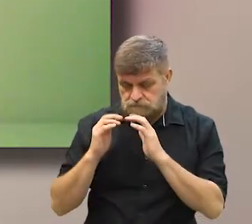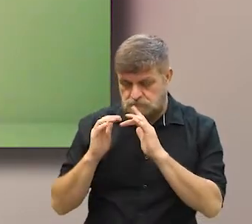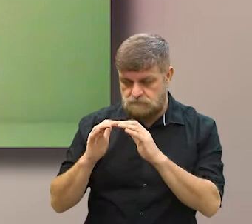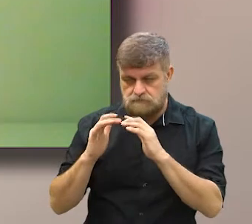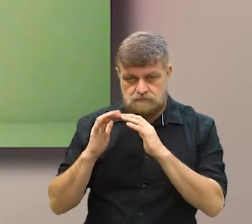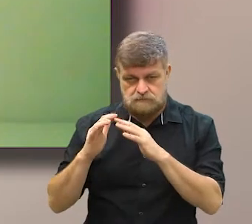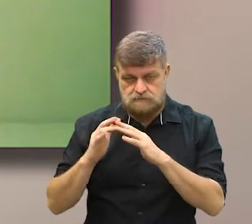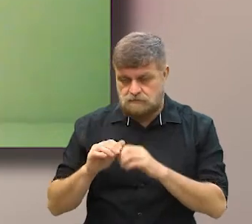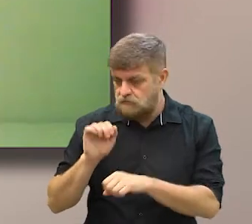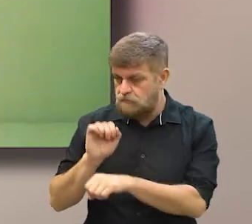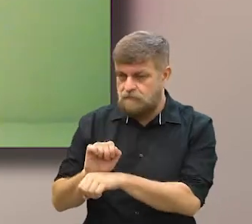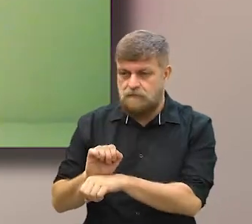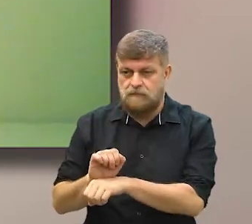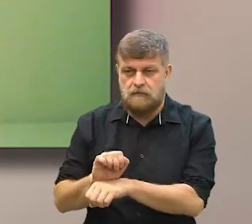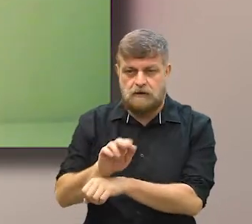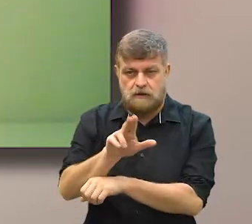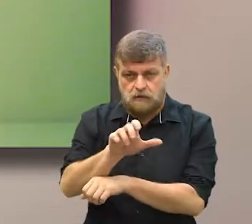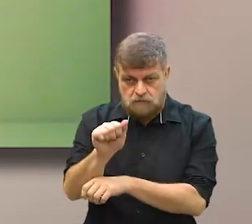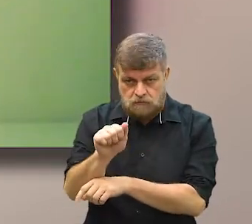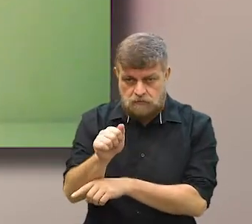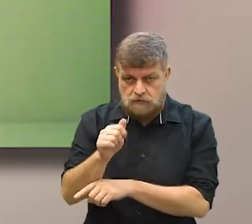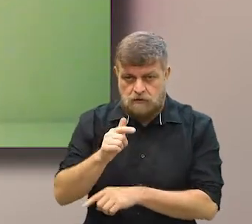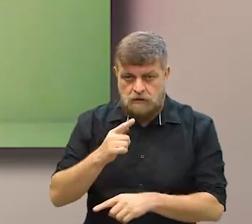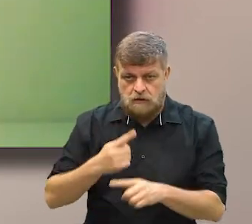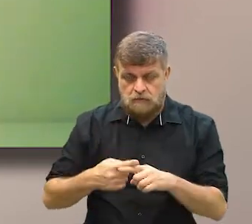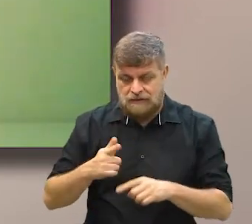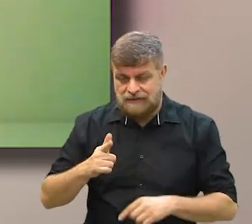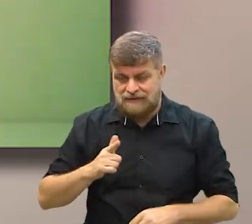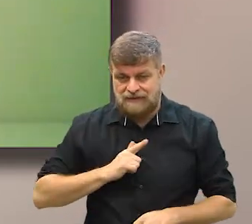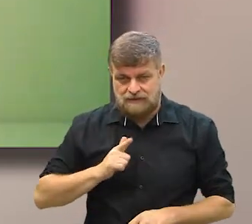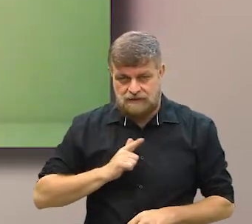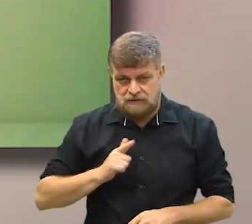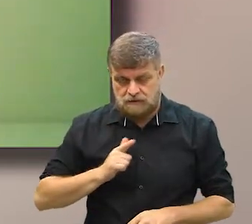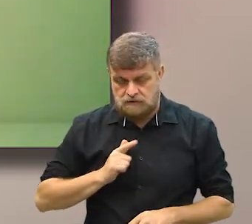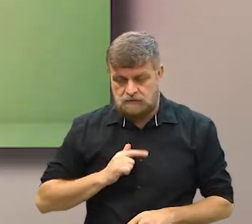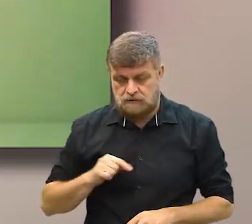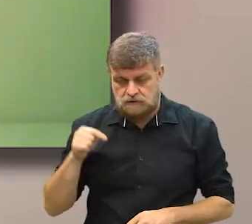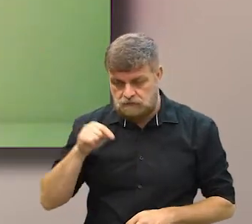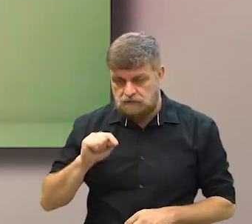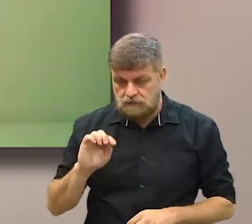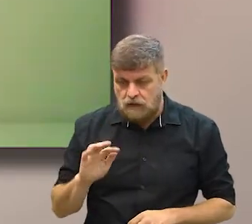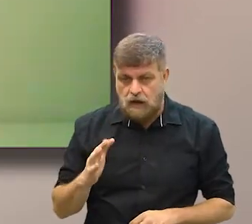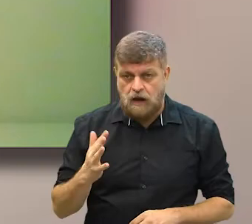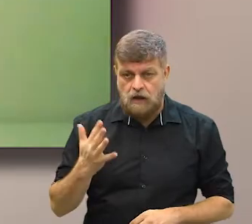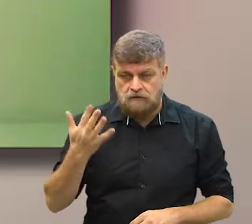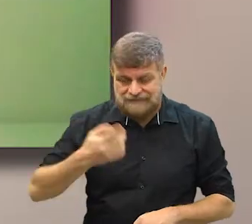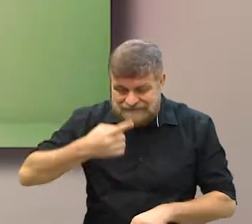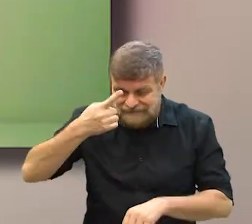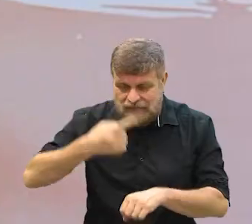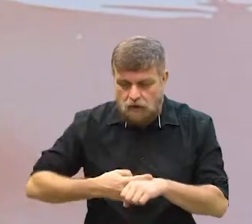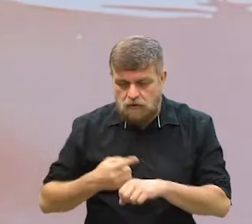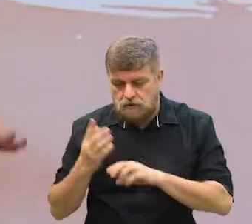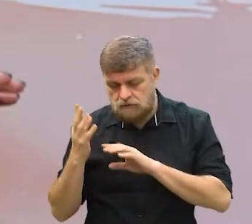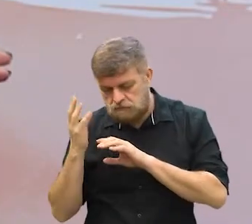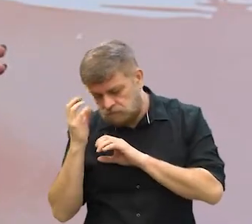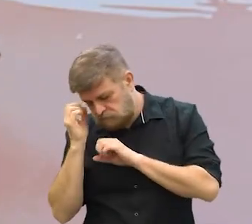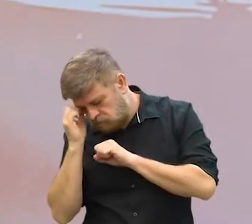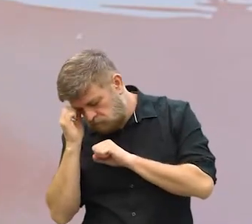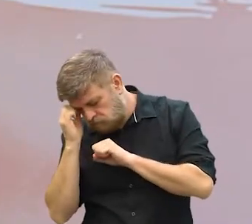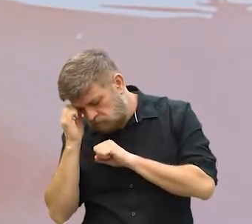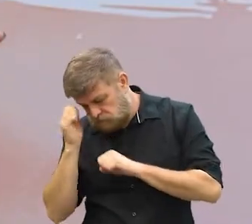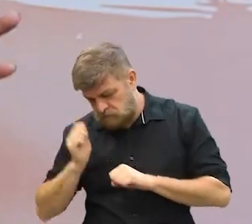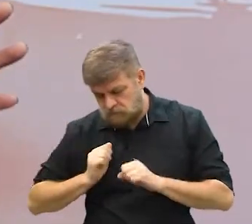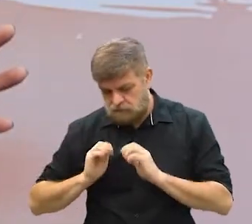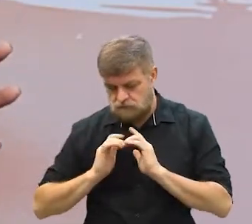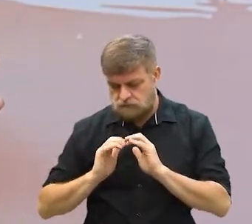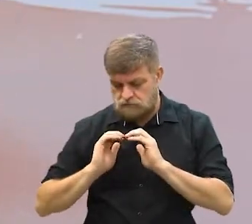ele não descansa, ele não para, porque existem processos que só acontecem durante o sono. O senhor falou aí que faz